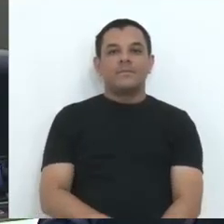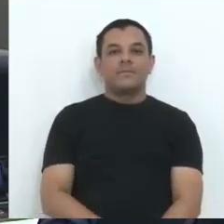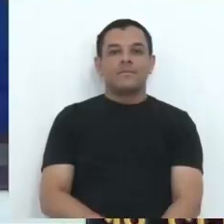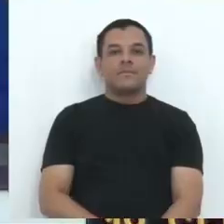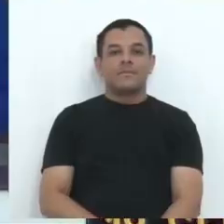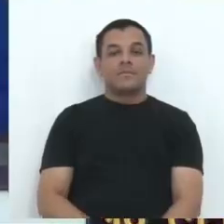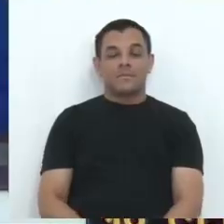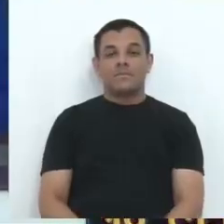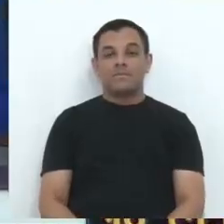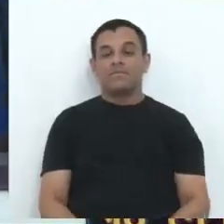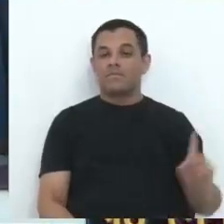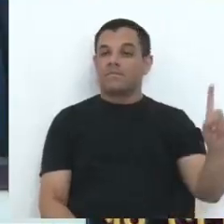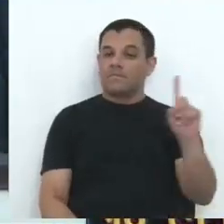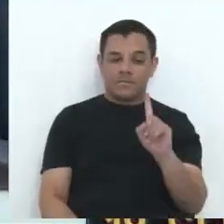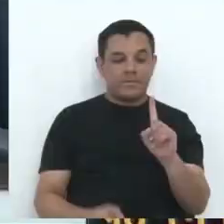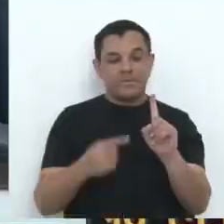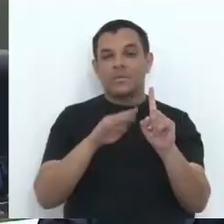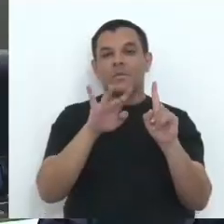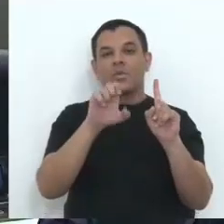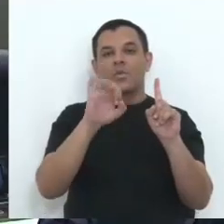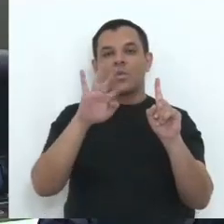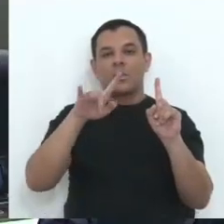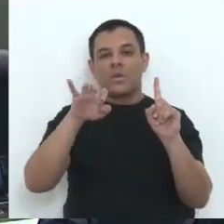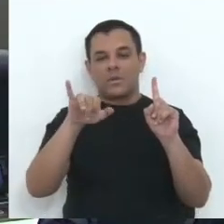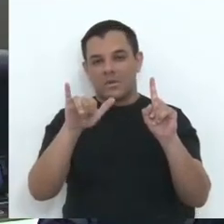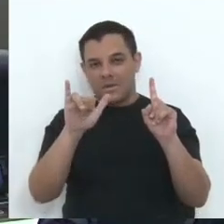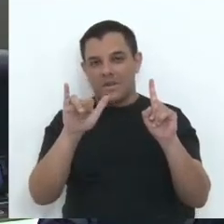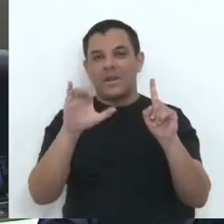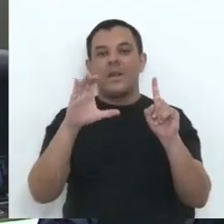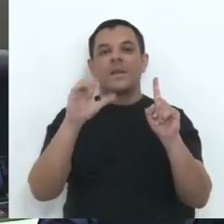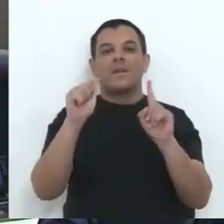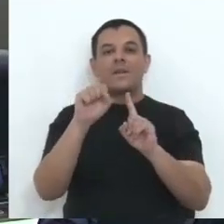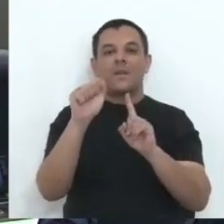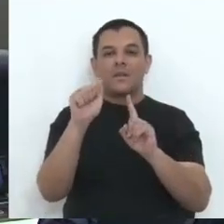Com a palavra, vereador Wesley Casaforte.